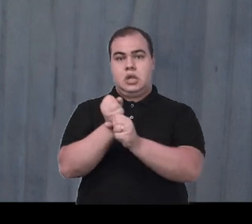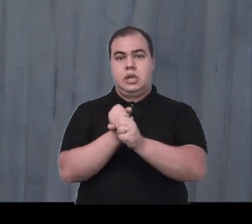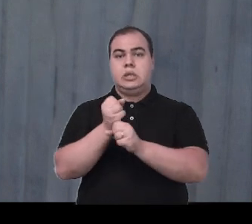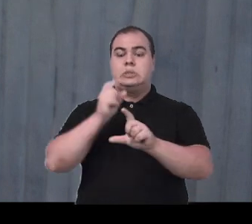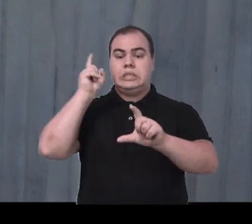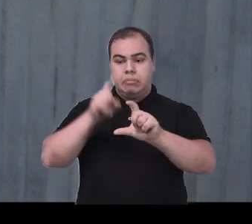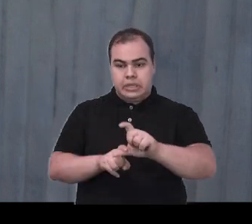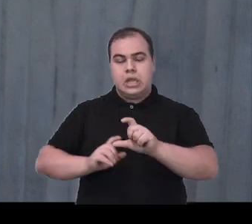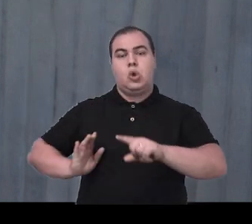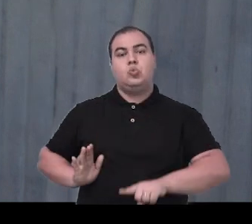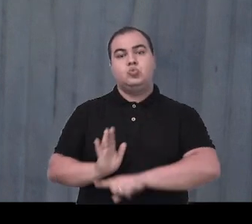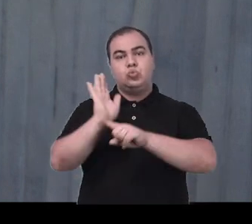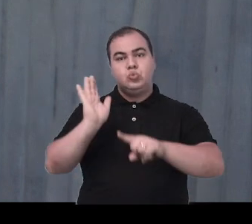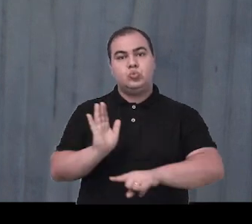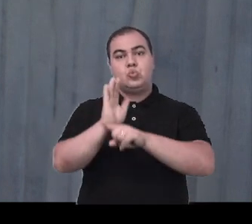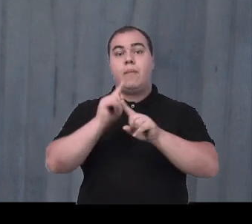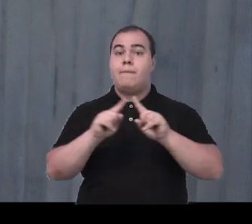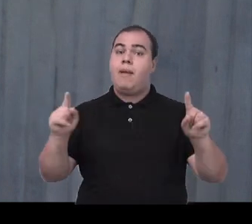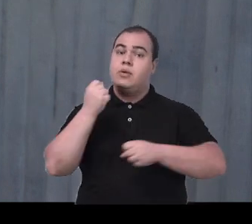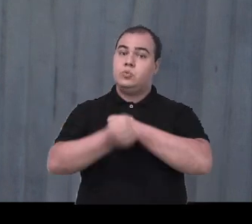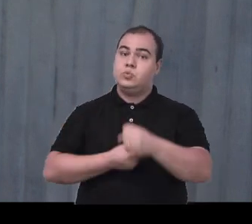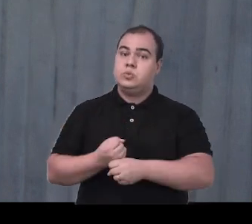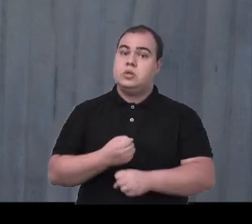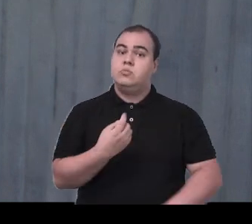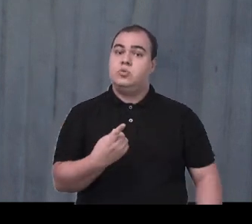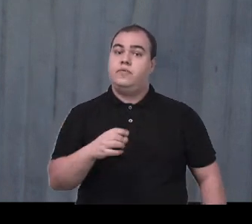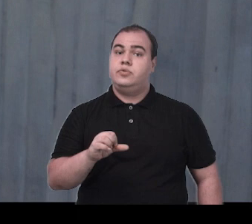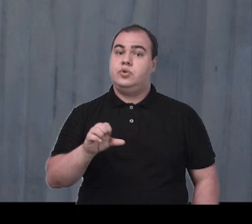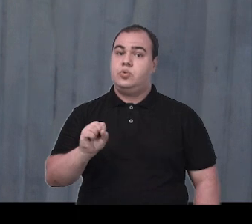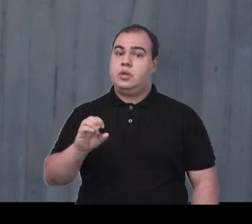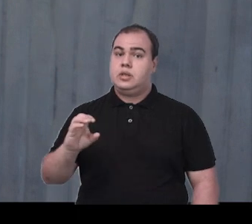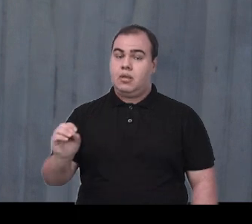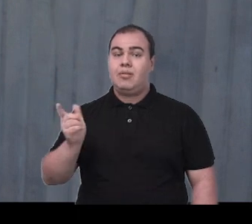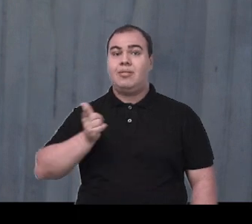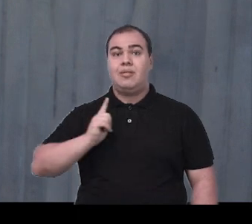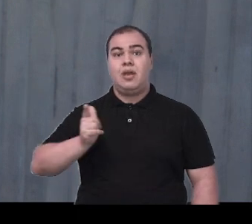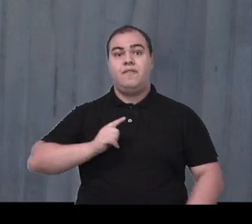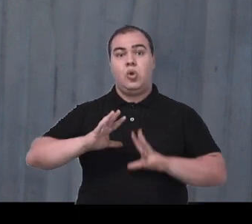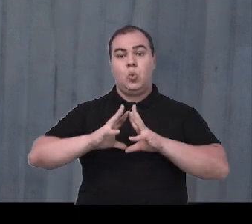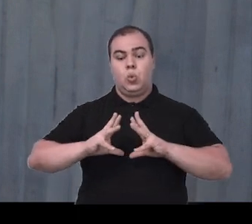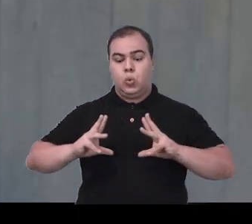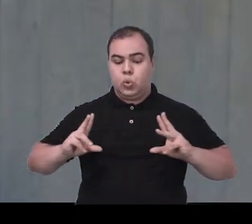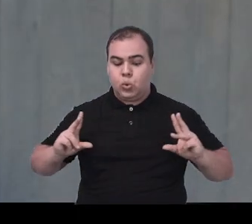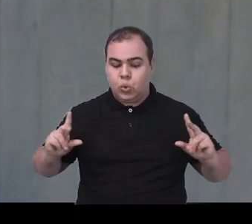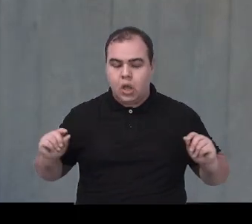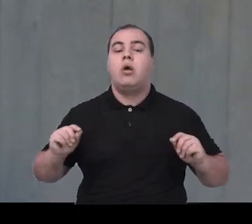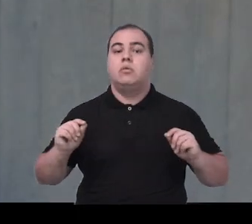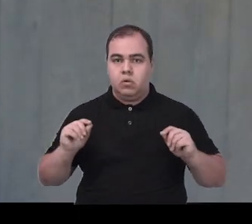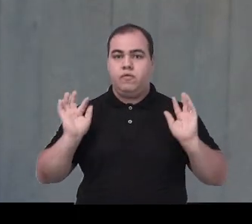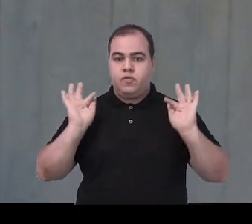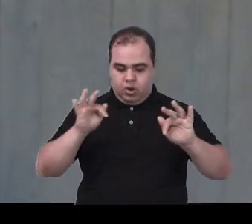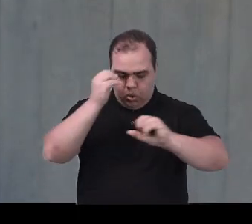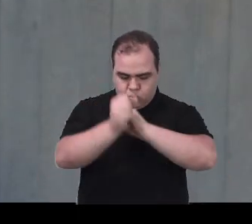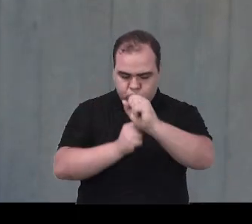dependendo financeiramente da filantropia, mas nos anos 80 começou a haver um esgotamento. Naquele momento, no